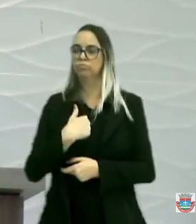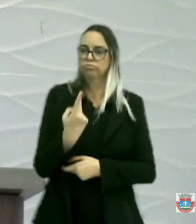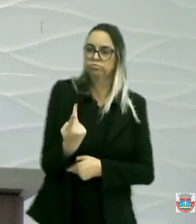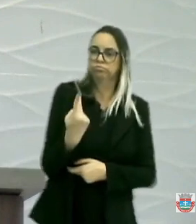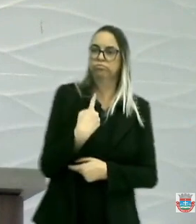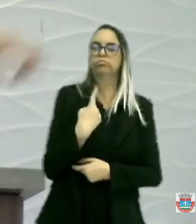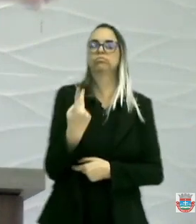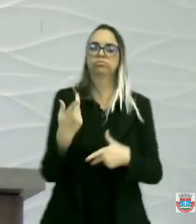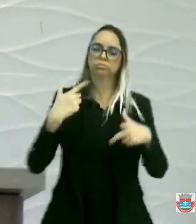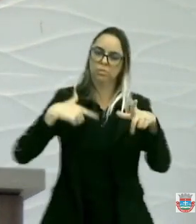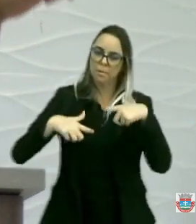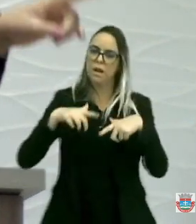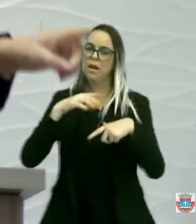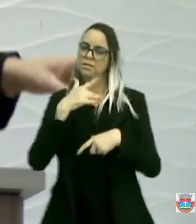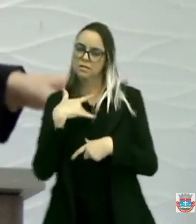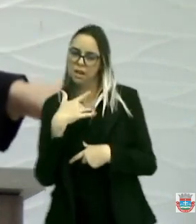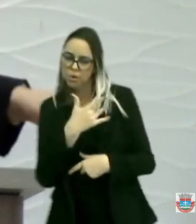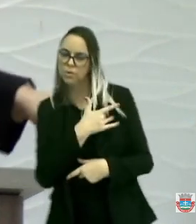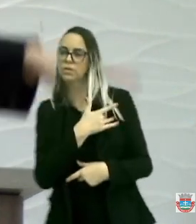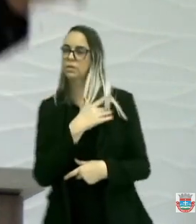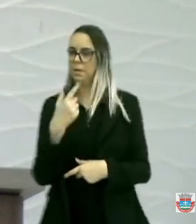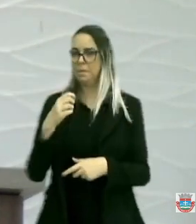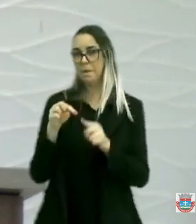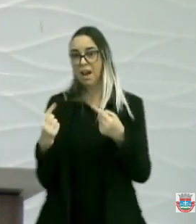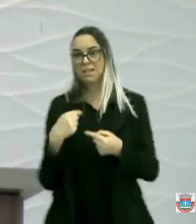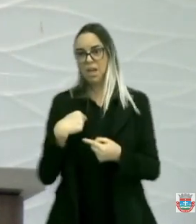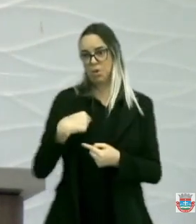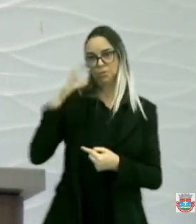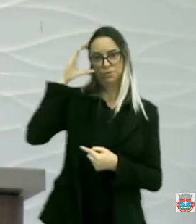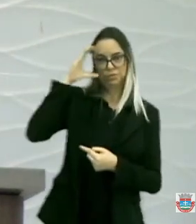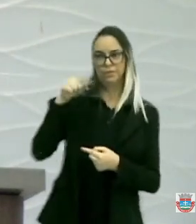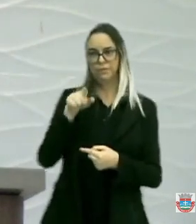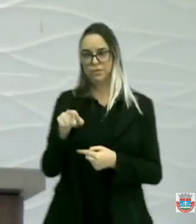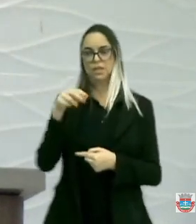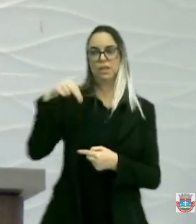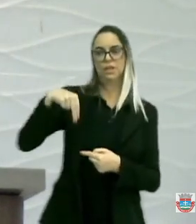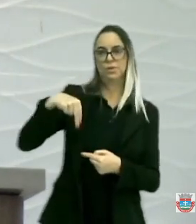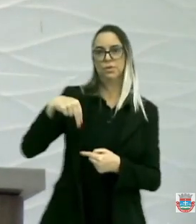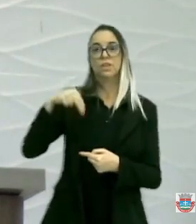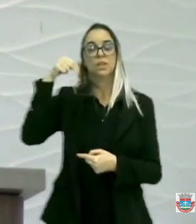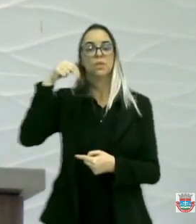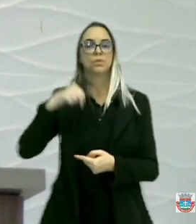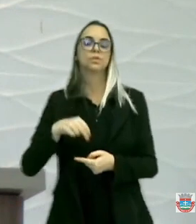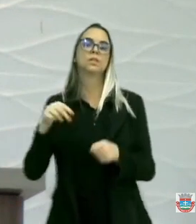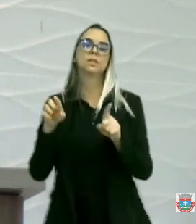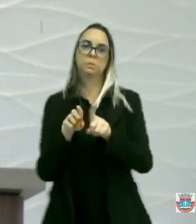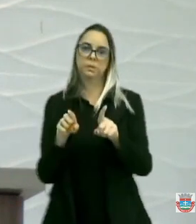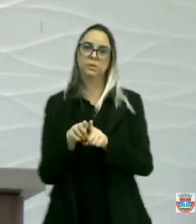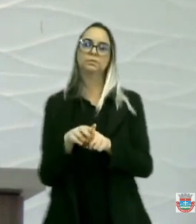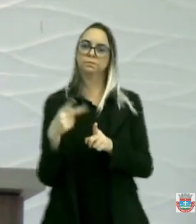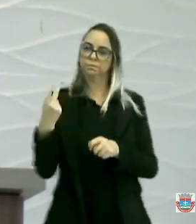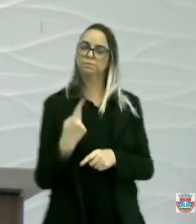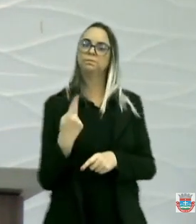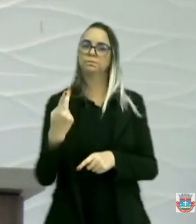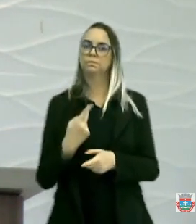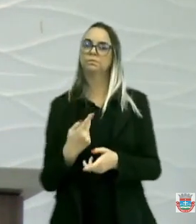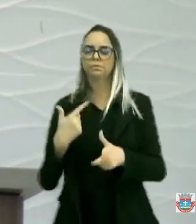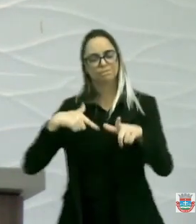trabalham na área da saúde. Mas nós dois aqui. A eleição é no domingo, na segunda-feira a gente já está nos hospitais.